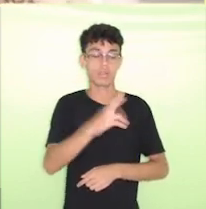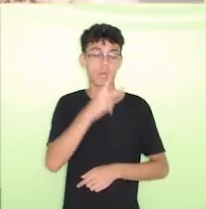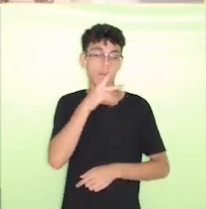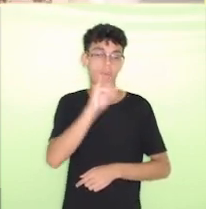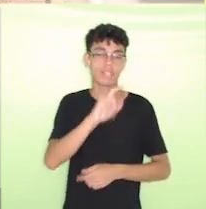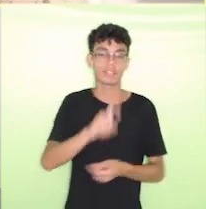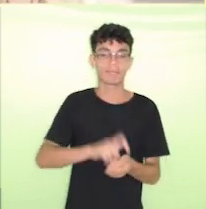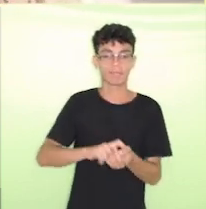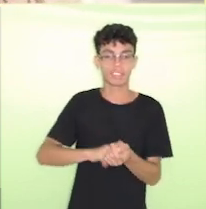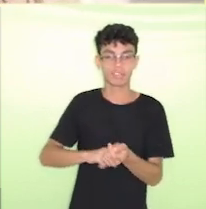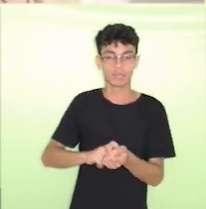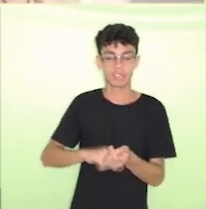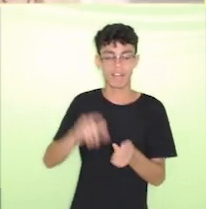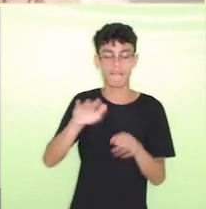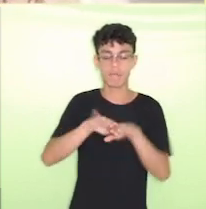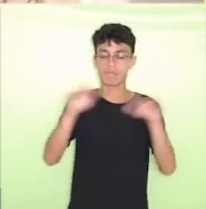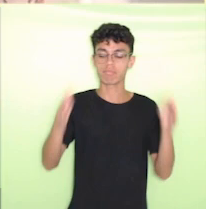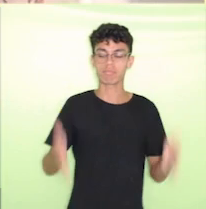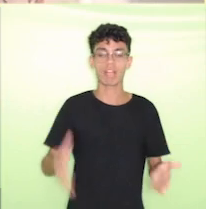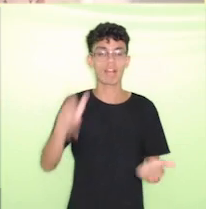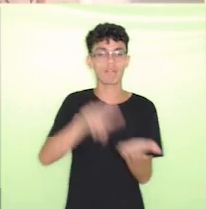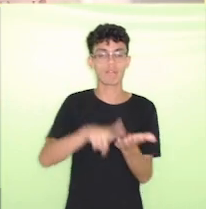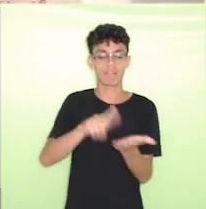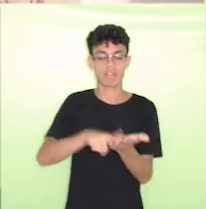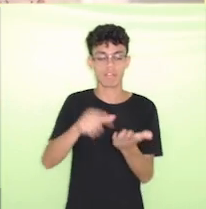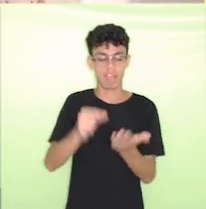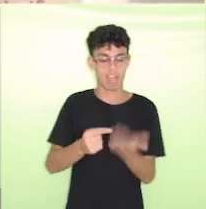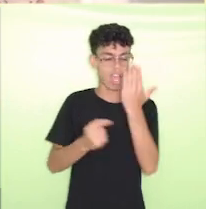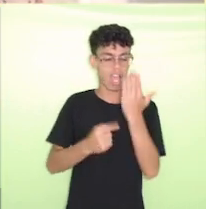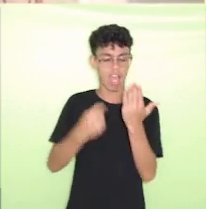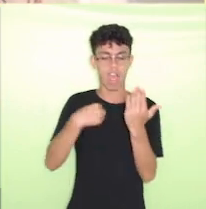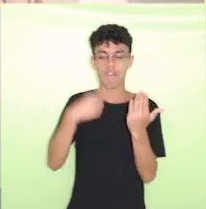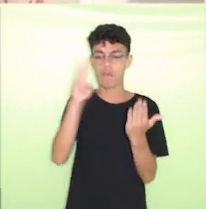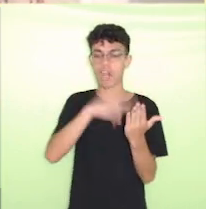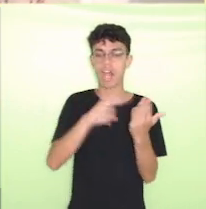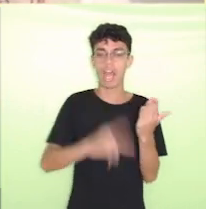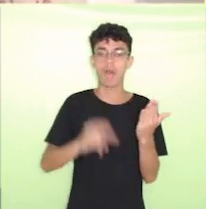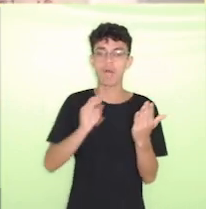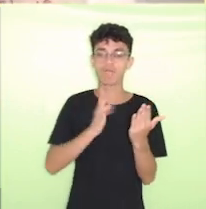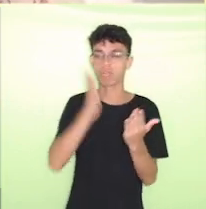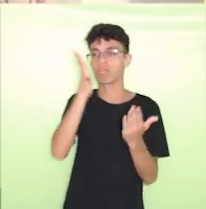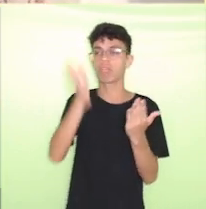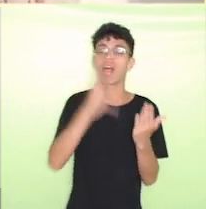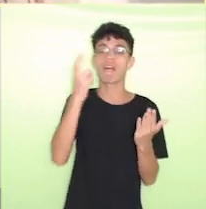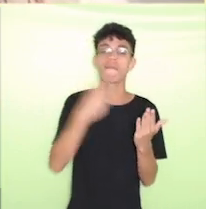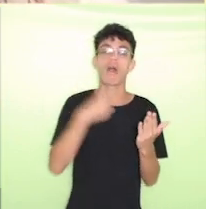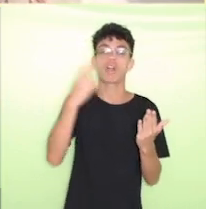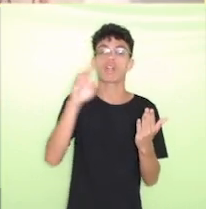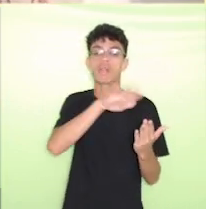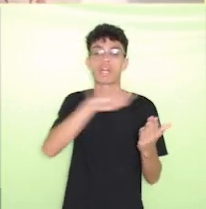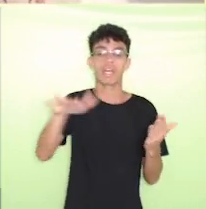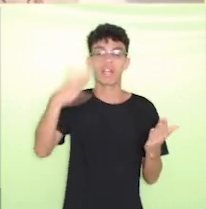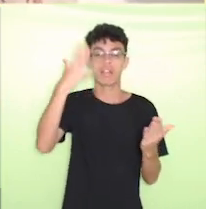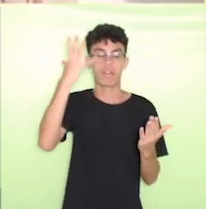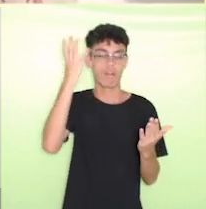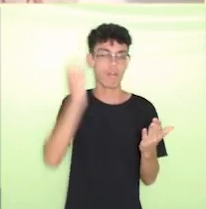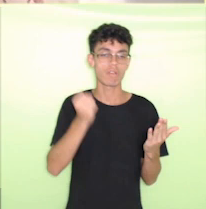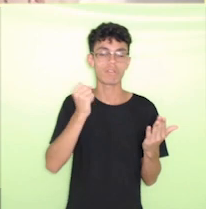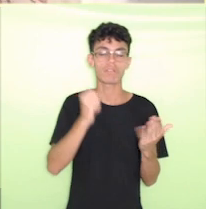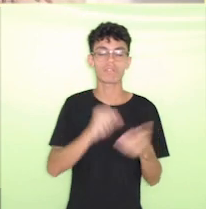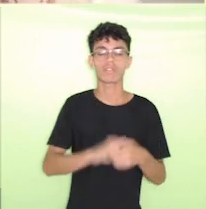furioso. Tirou as folhas de papel de cima da mesa e disse: pois eu vou ler, rapaz, eu vou ler alto para que todos ouçam. E o pai